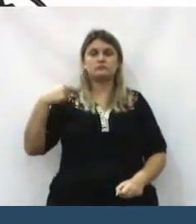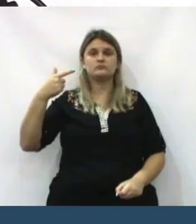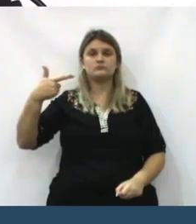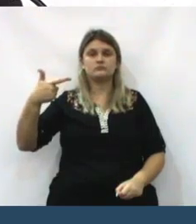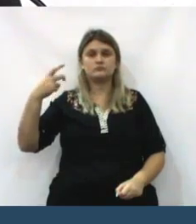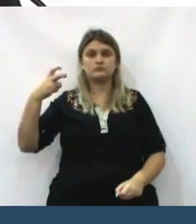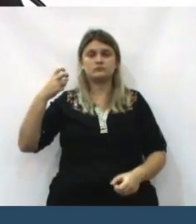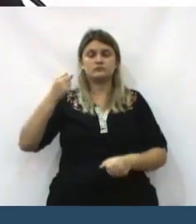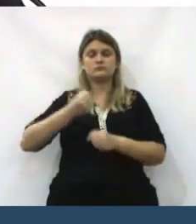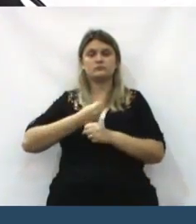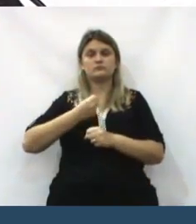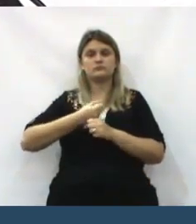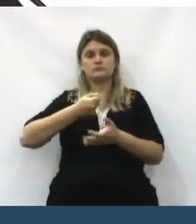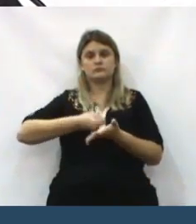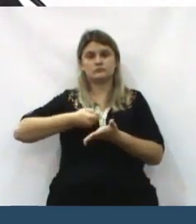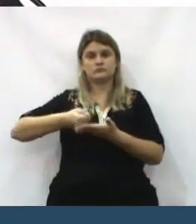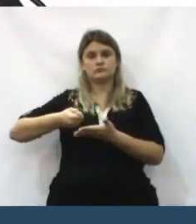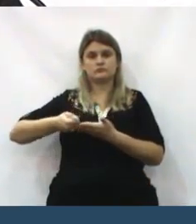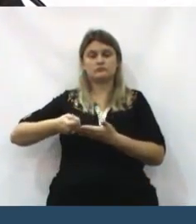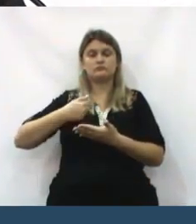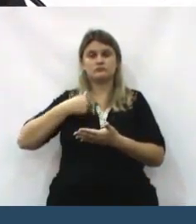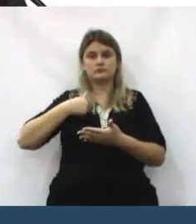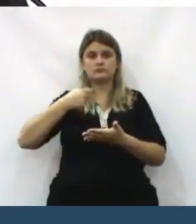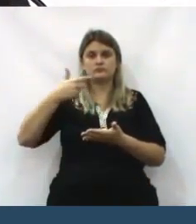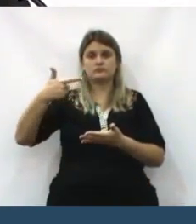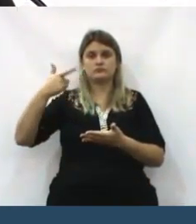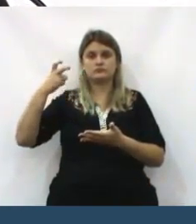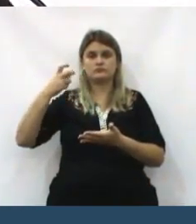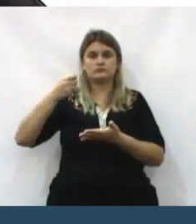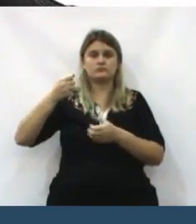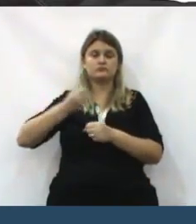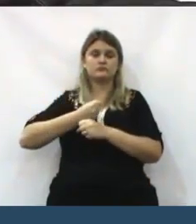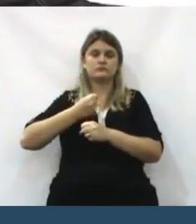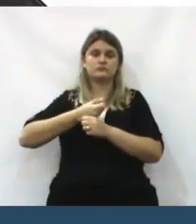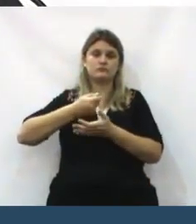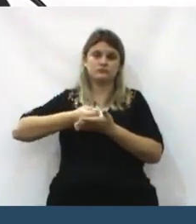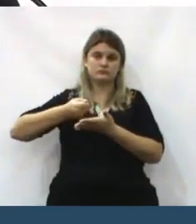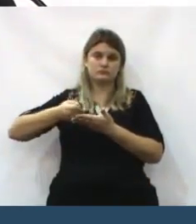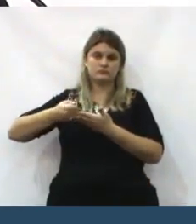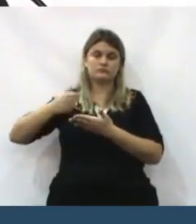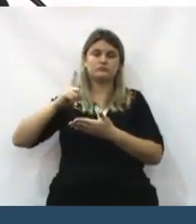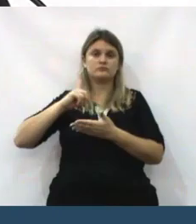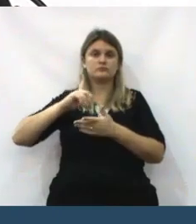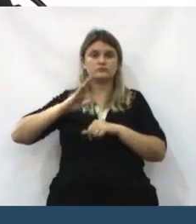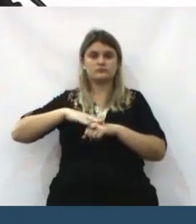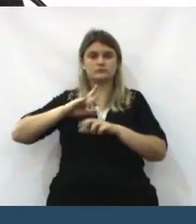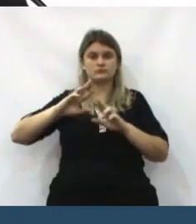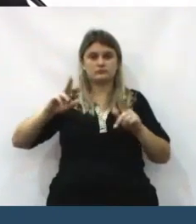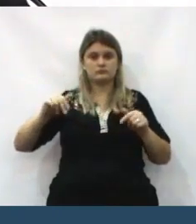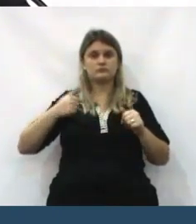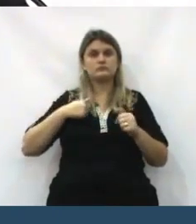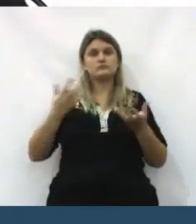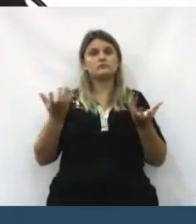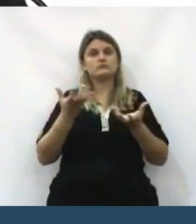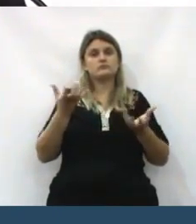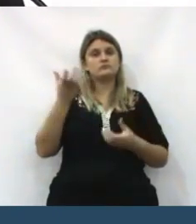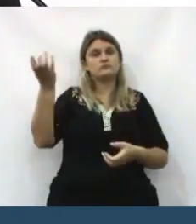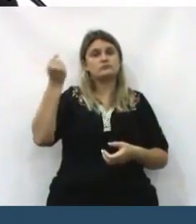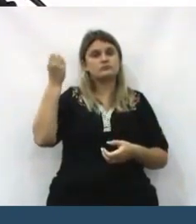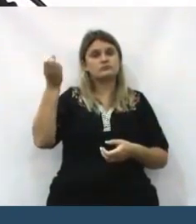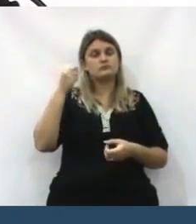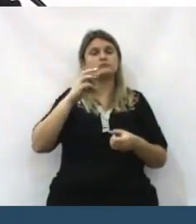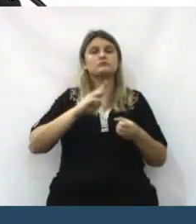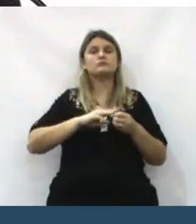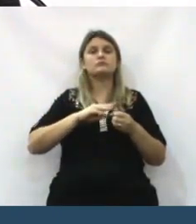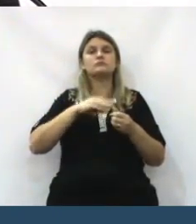anos de contribuição, e se eu licitar, por exemplo, 25 anos de contribuição, tem outros parâmetros na lei, e se licitar sua